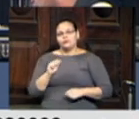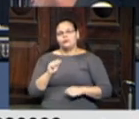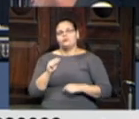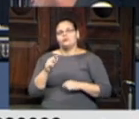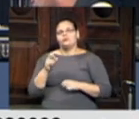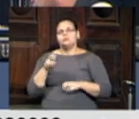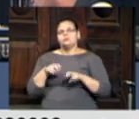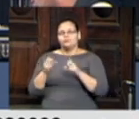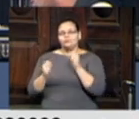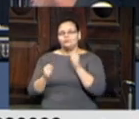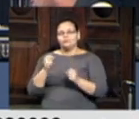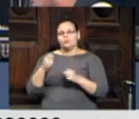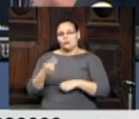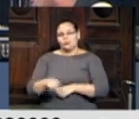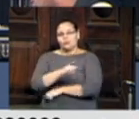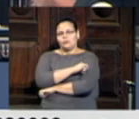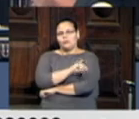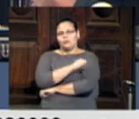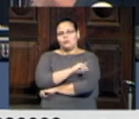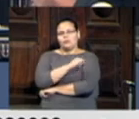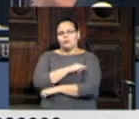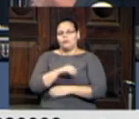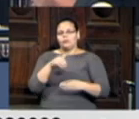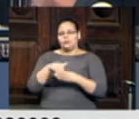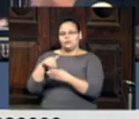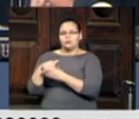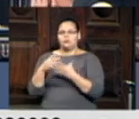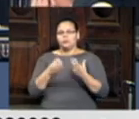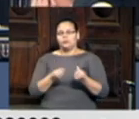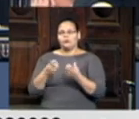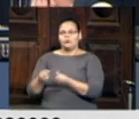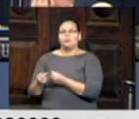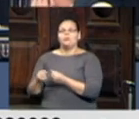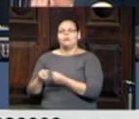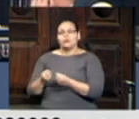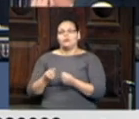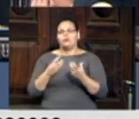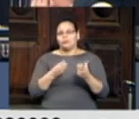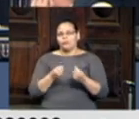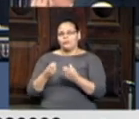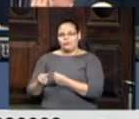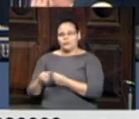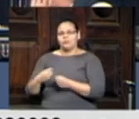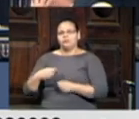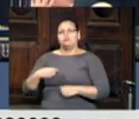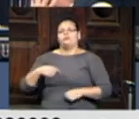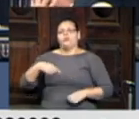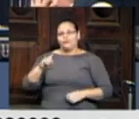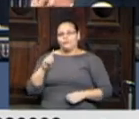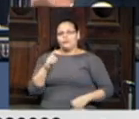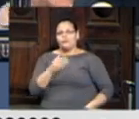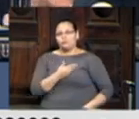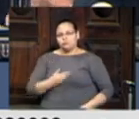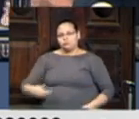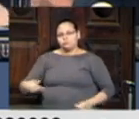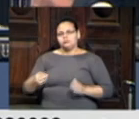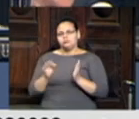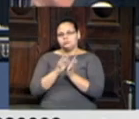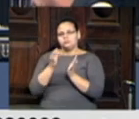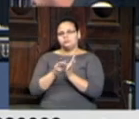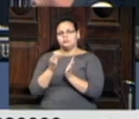Estado do Rio de Janeiro. Em votação, senhores que aprovam, permaneçam como estão. Aprovado, vai